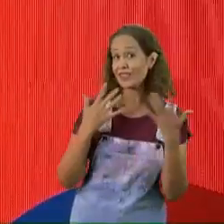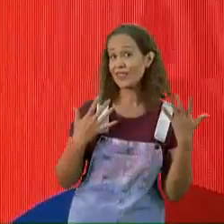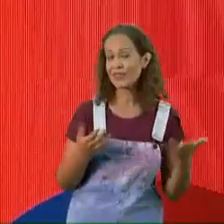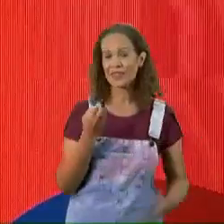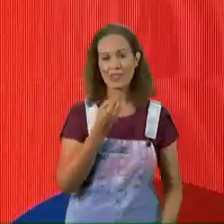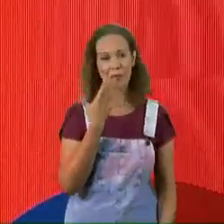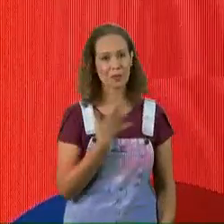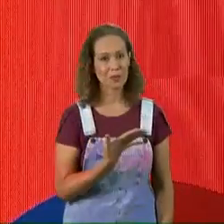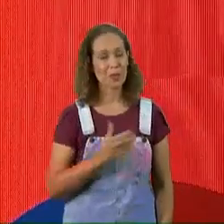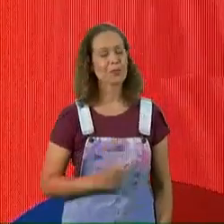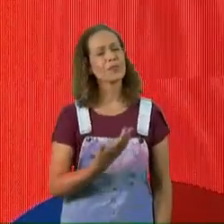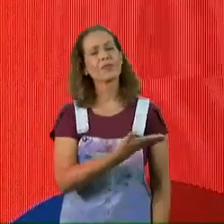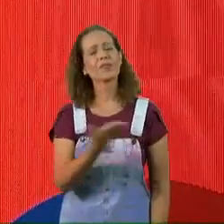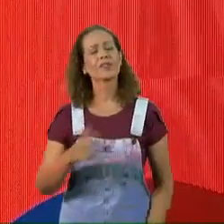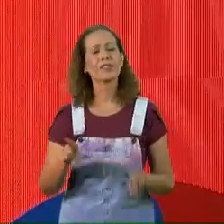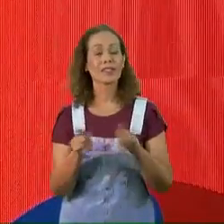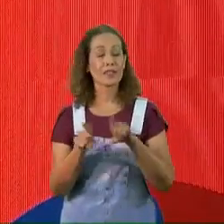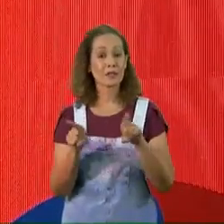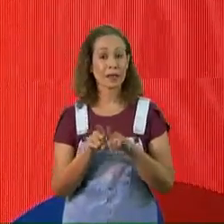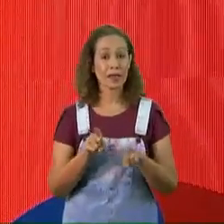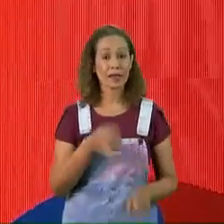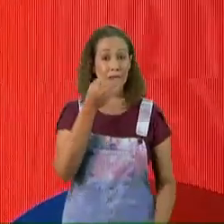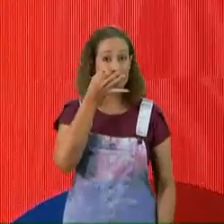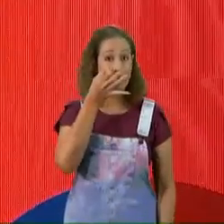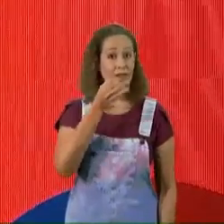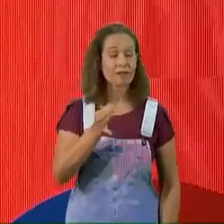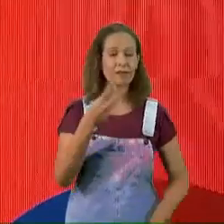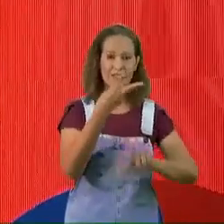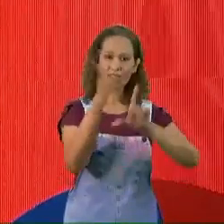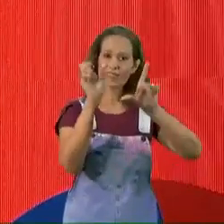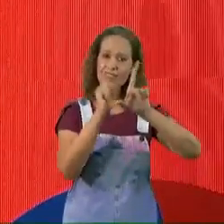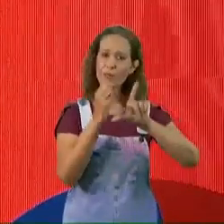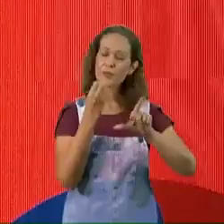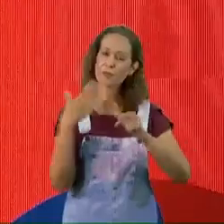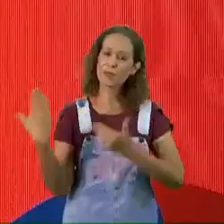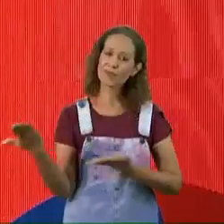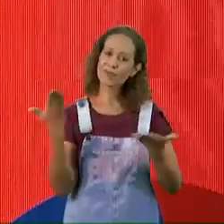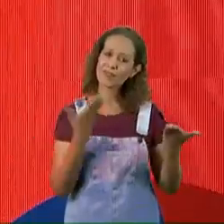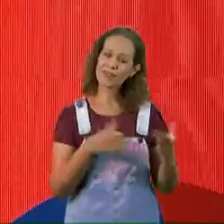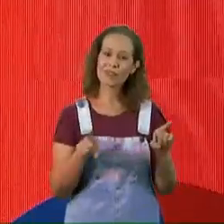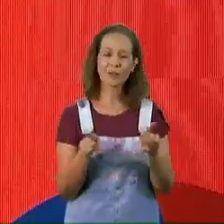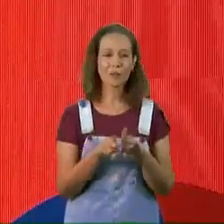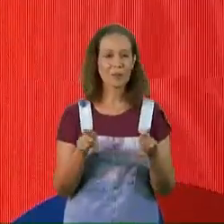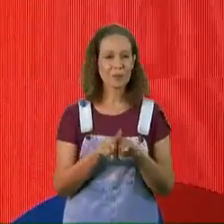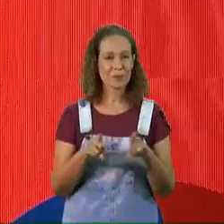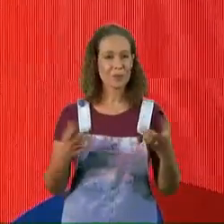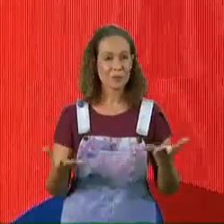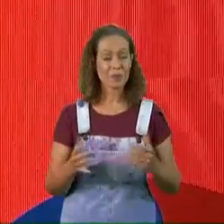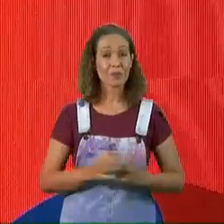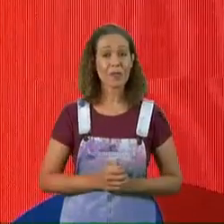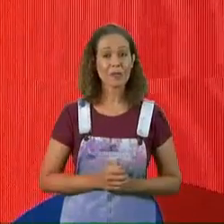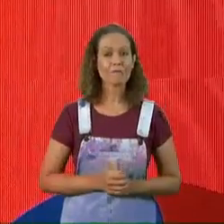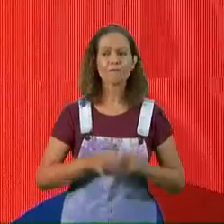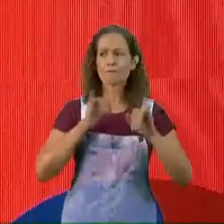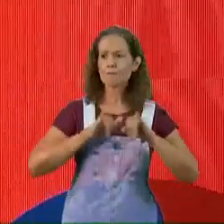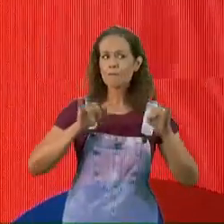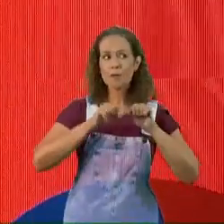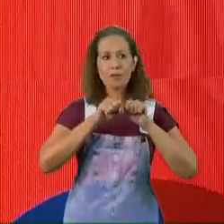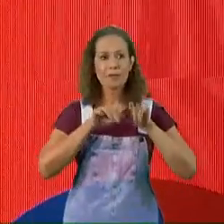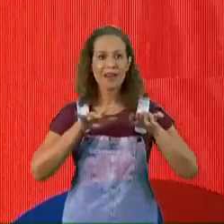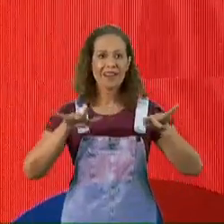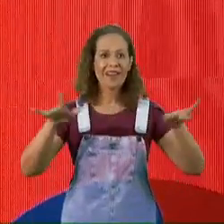muito bom. Você também que está aí ligadinho pela Rede Super, seja muito bem-vindo. Fale com todo mundo dessa novidade,